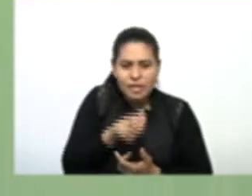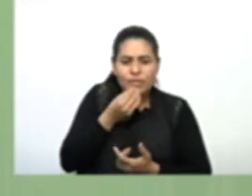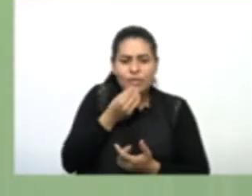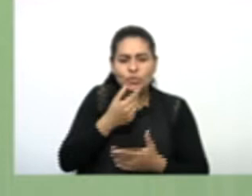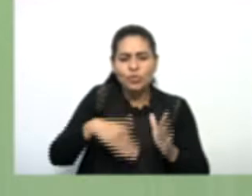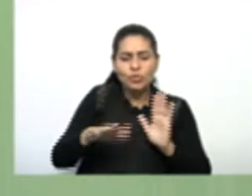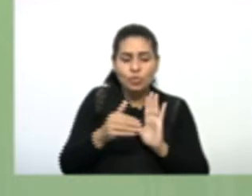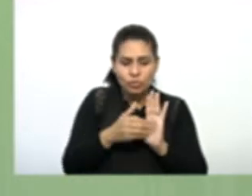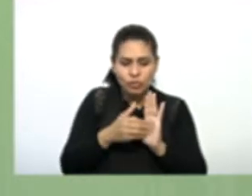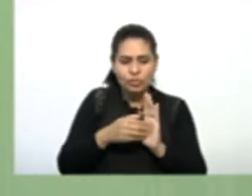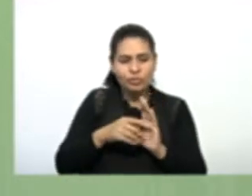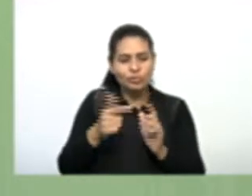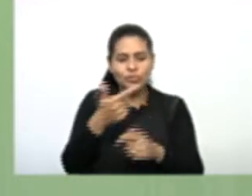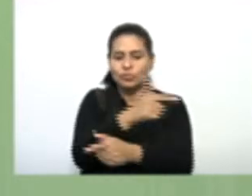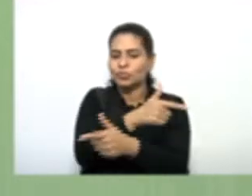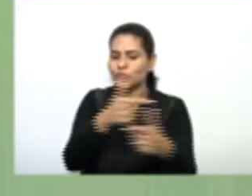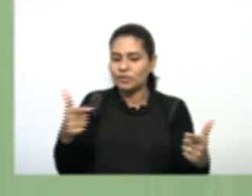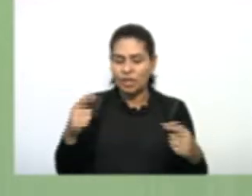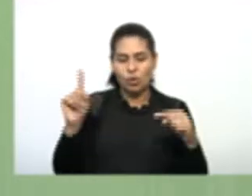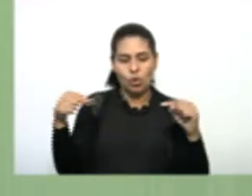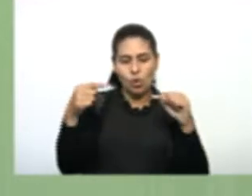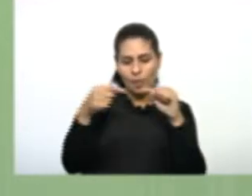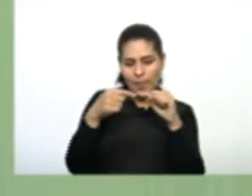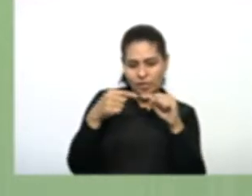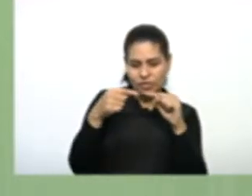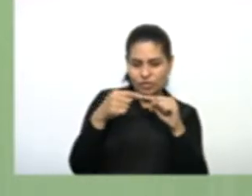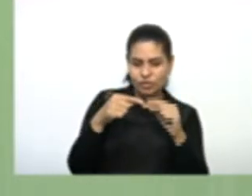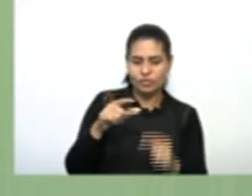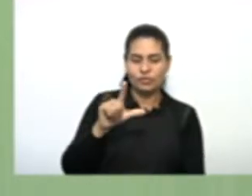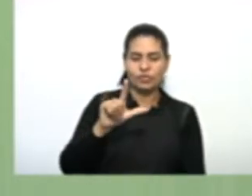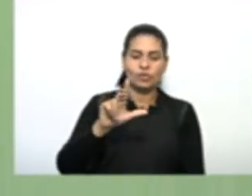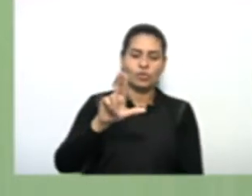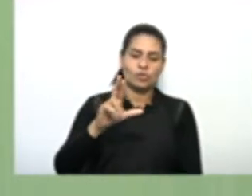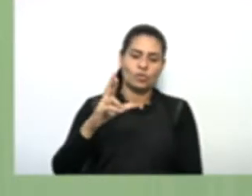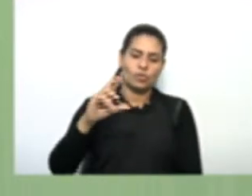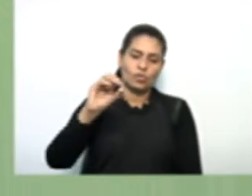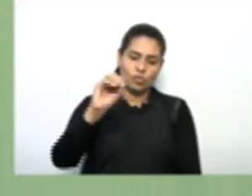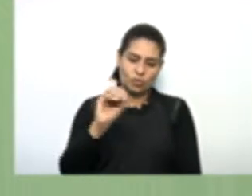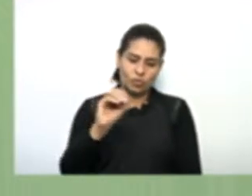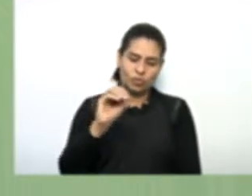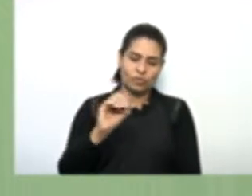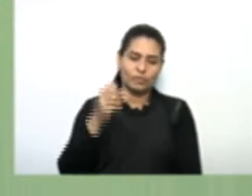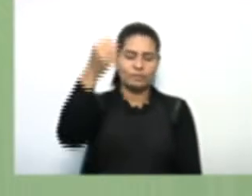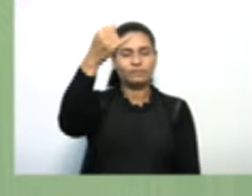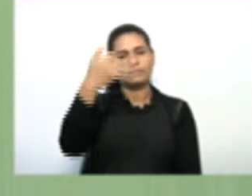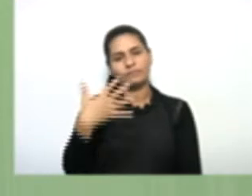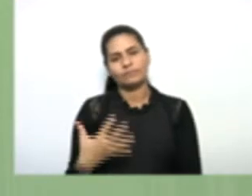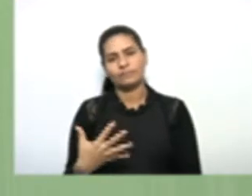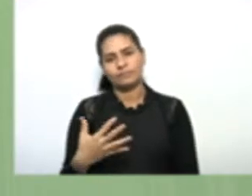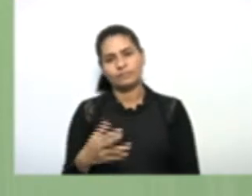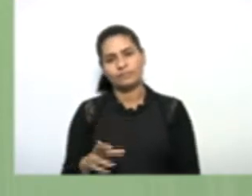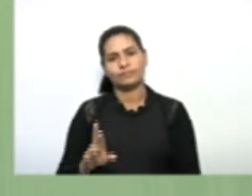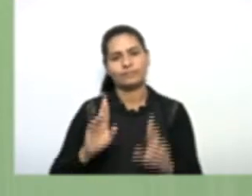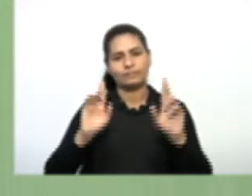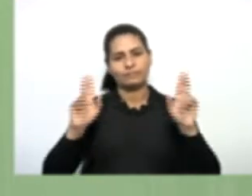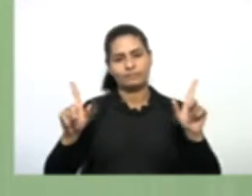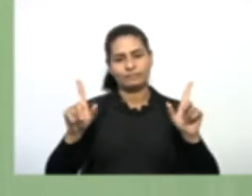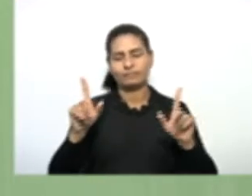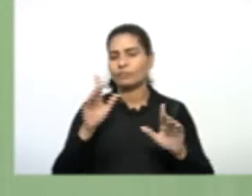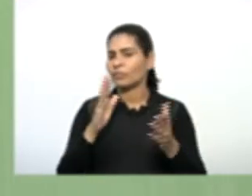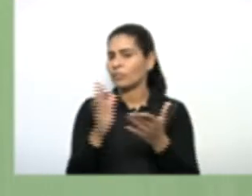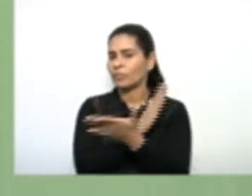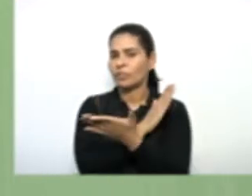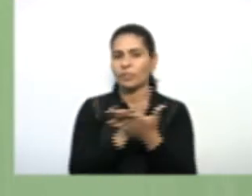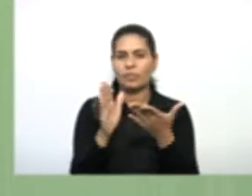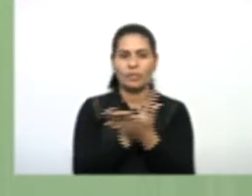fala sem objetivo de lucro. O que nós vamos falar então é que, como